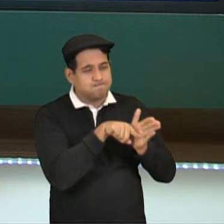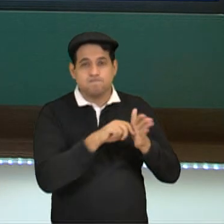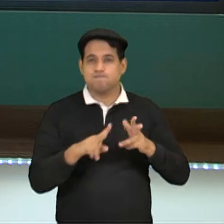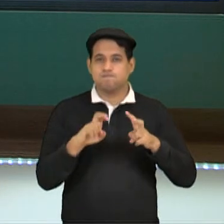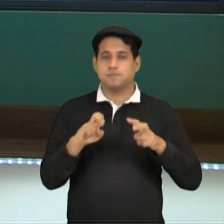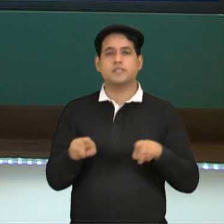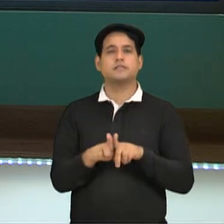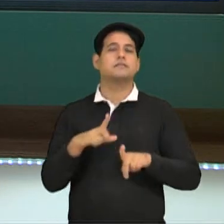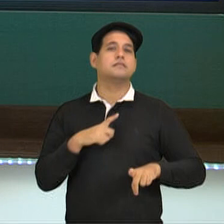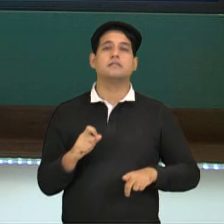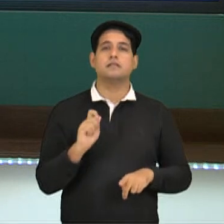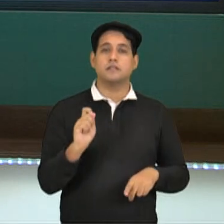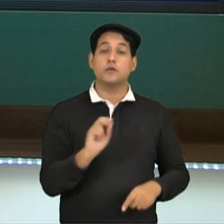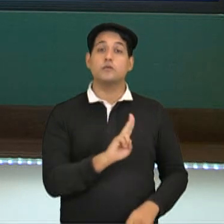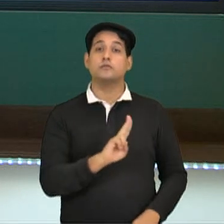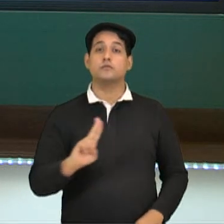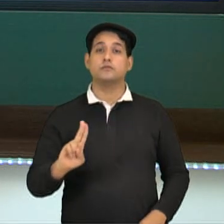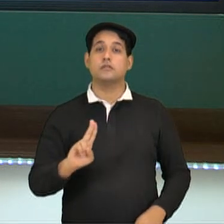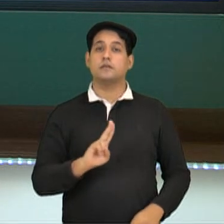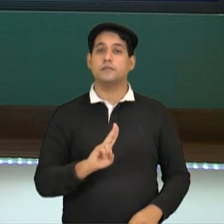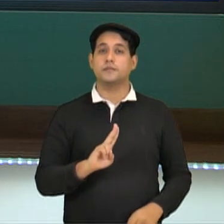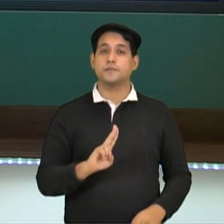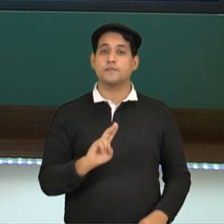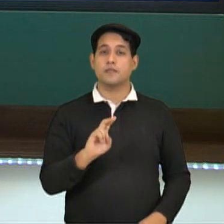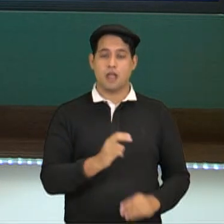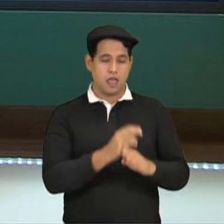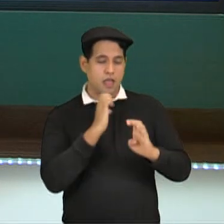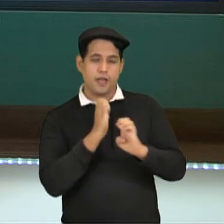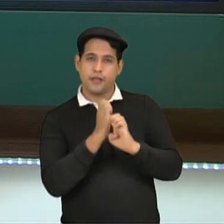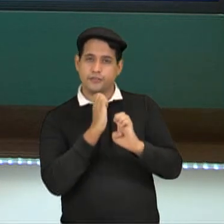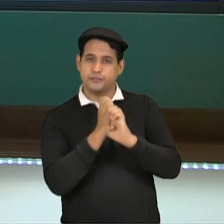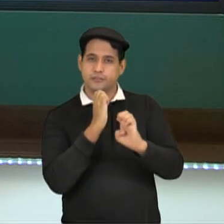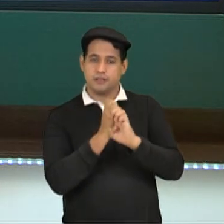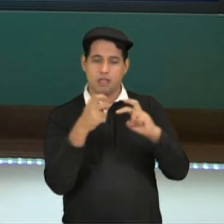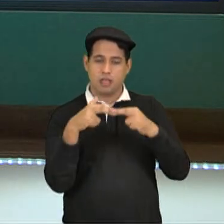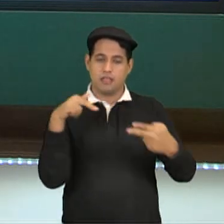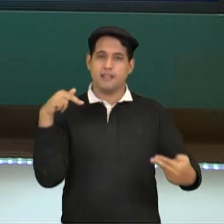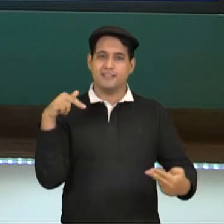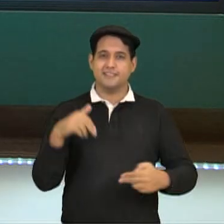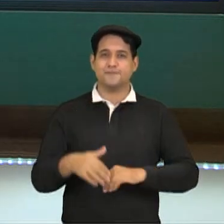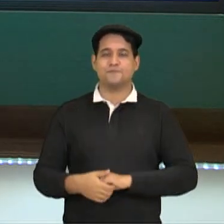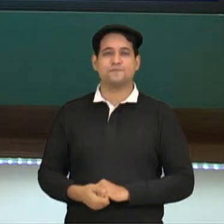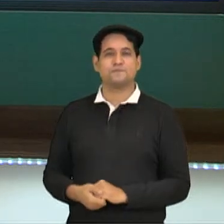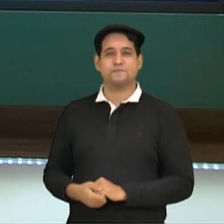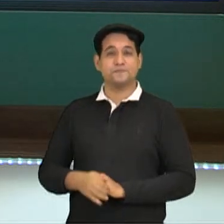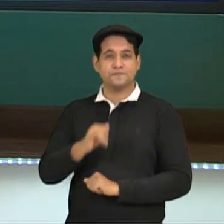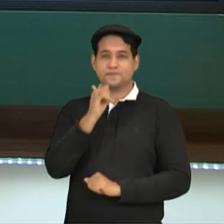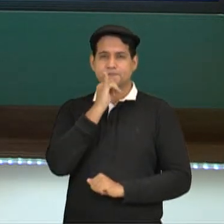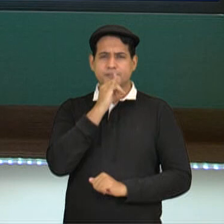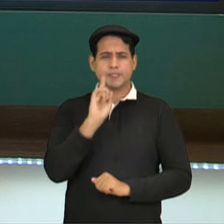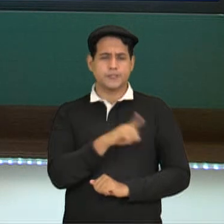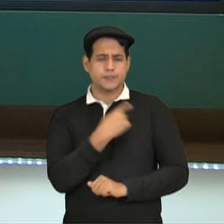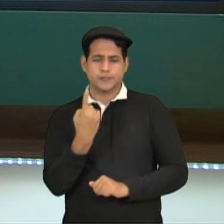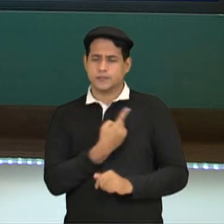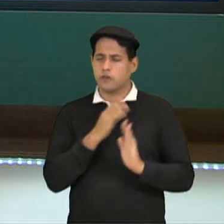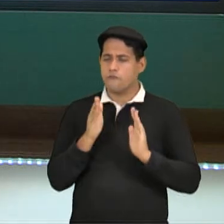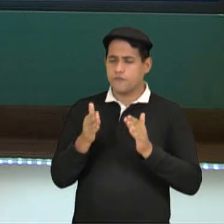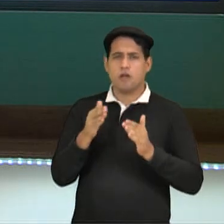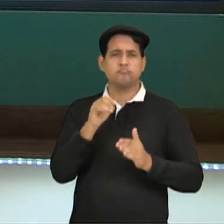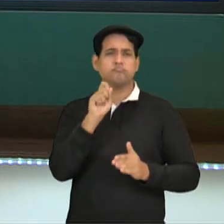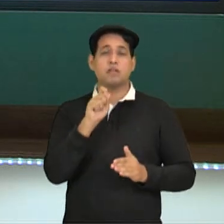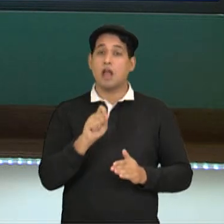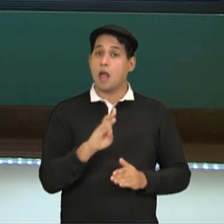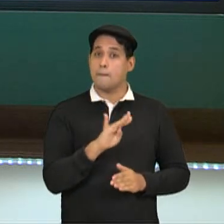área que envolve o que a gente chama de engenharia genética. Então, quando a gente trabalha, né, a